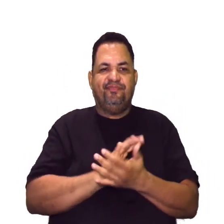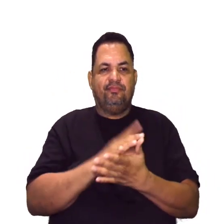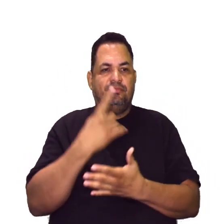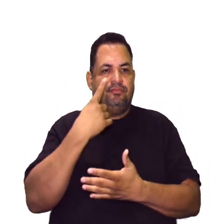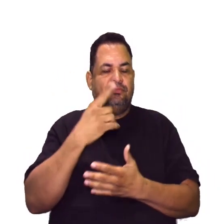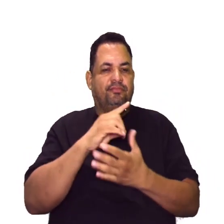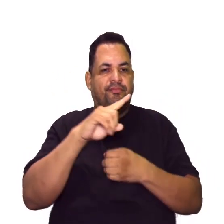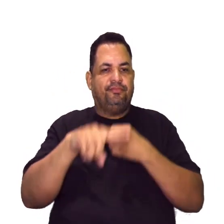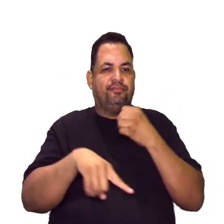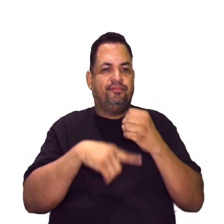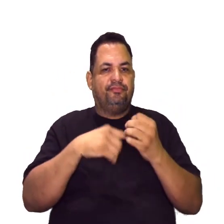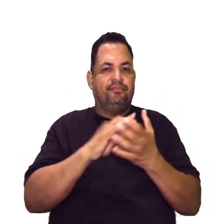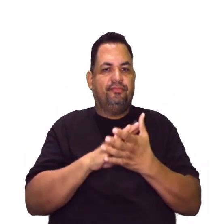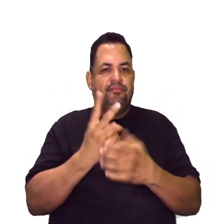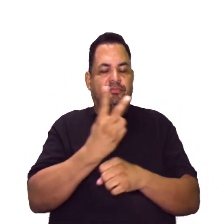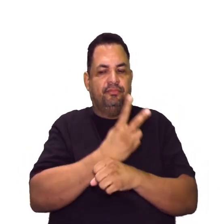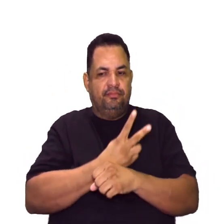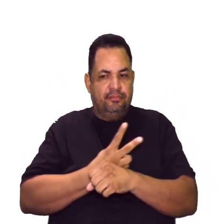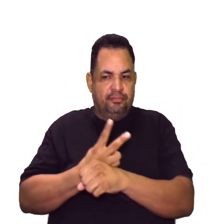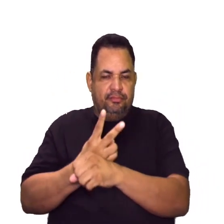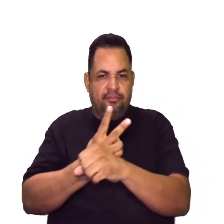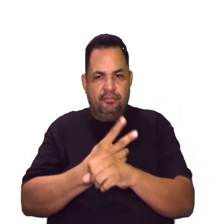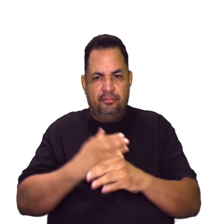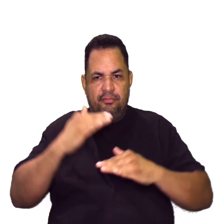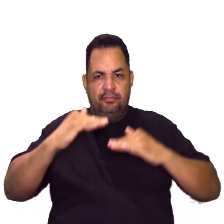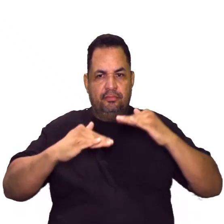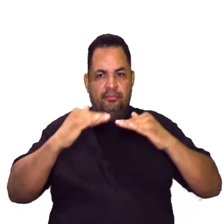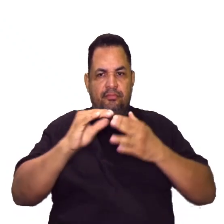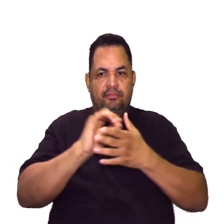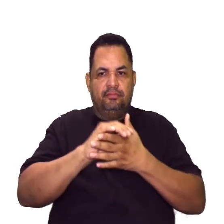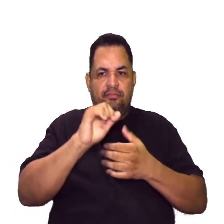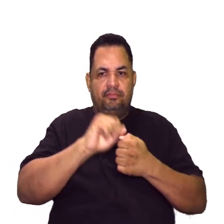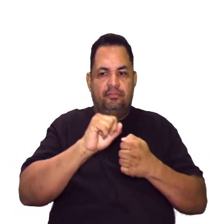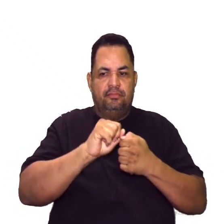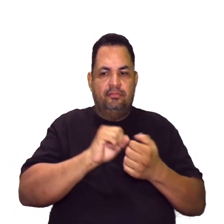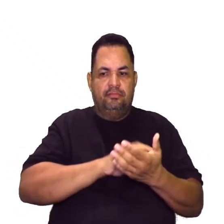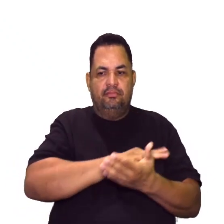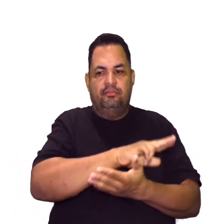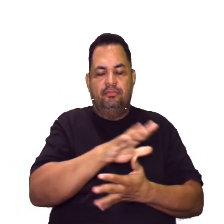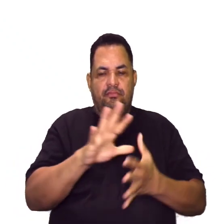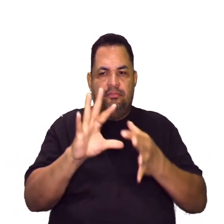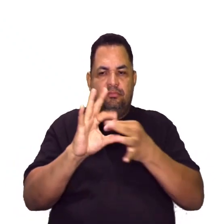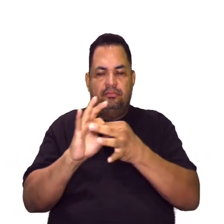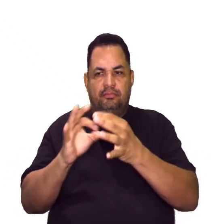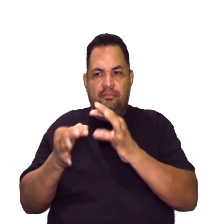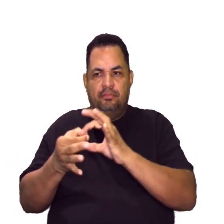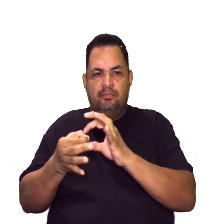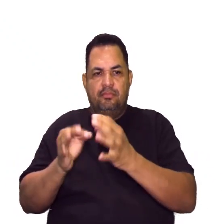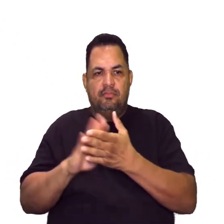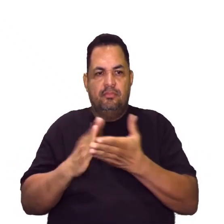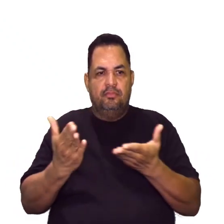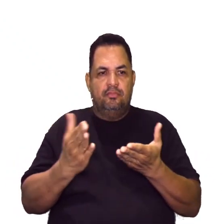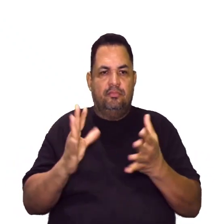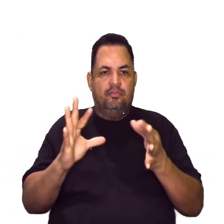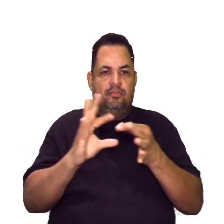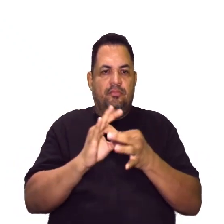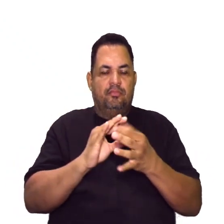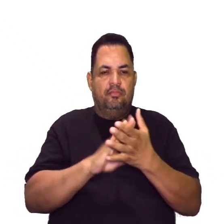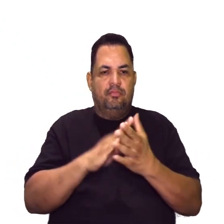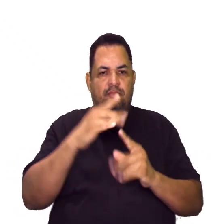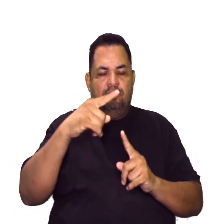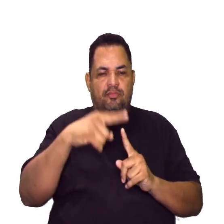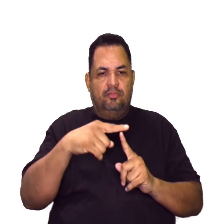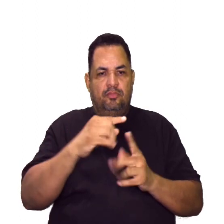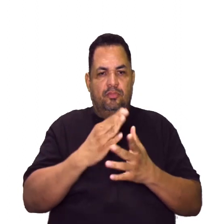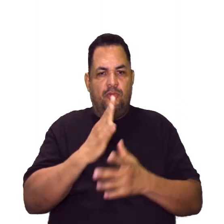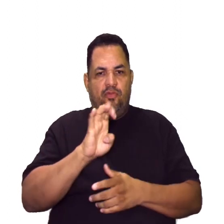vimos que os átomos, buscando estabilidade, realizam vários tipos de ligações. Nas ligações do